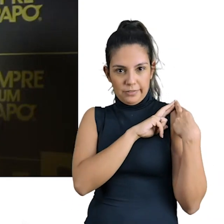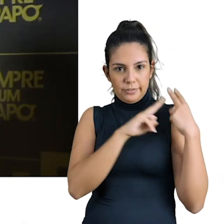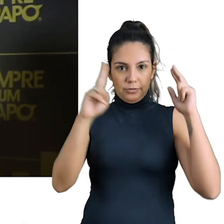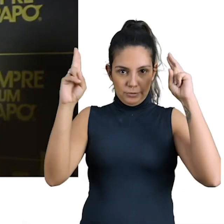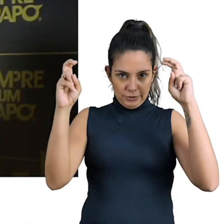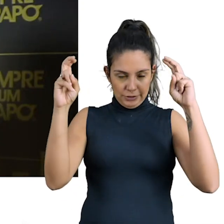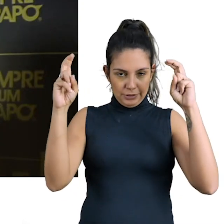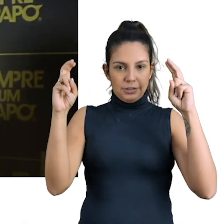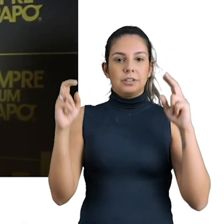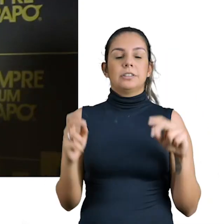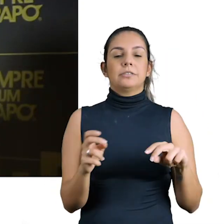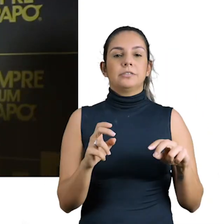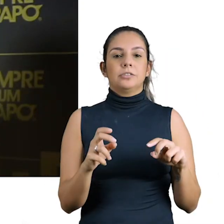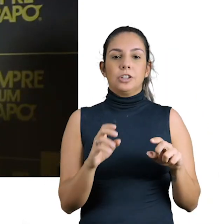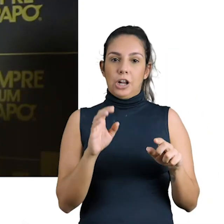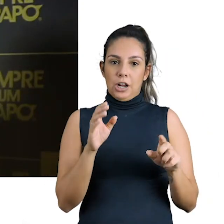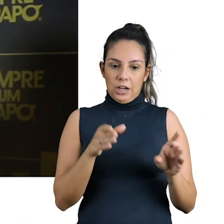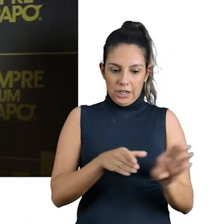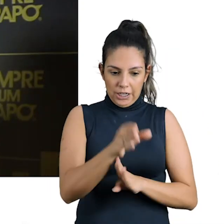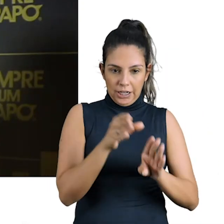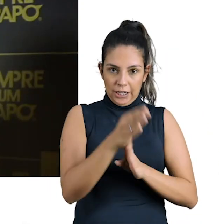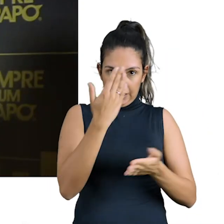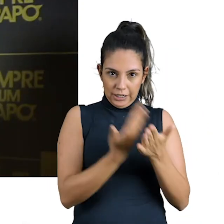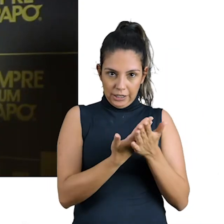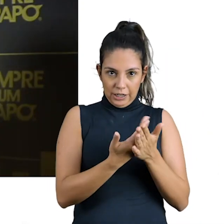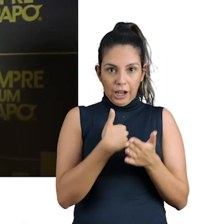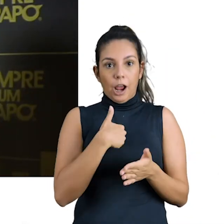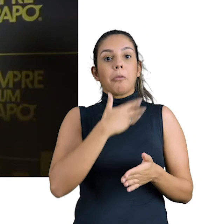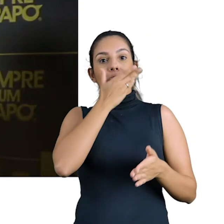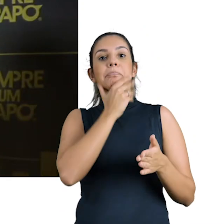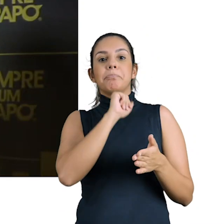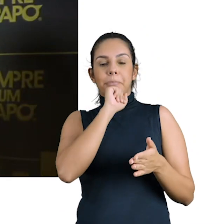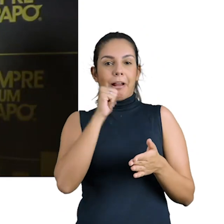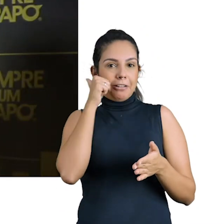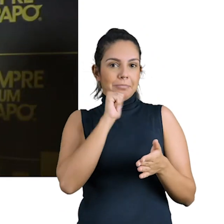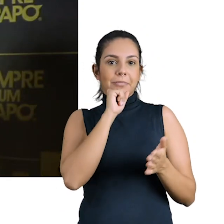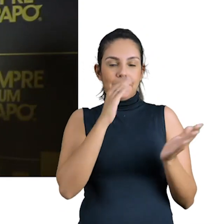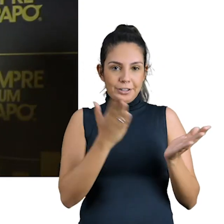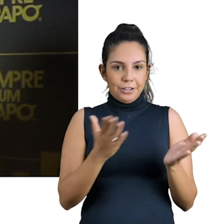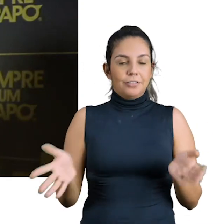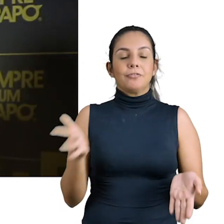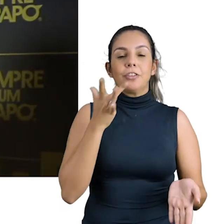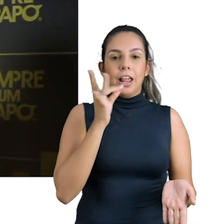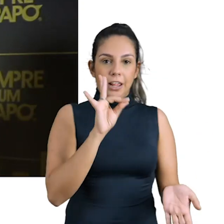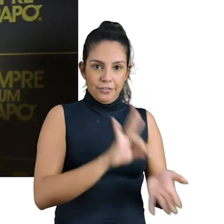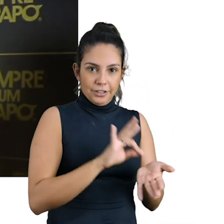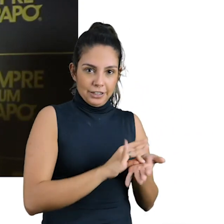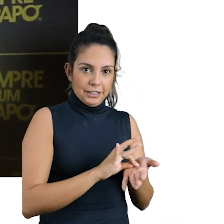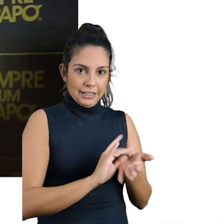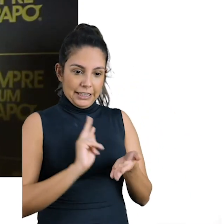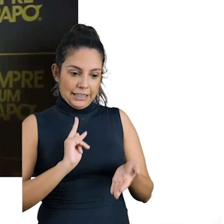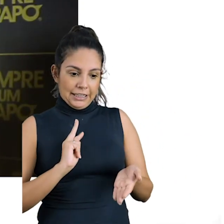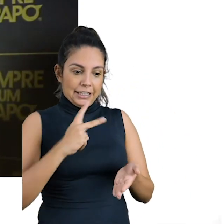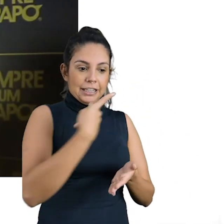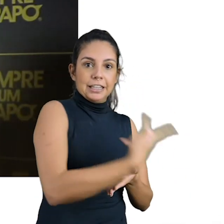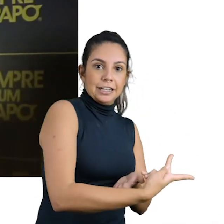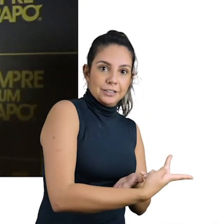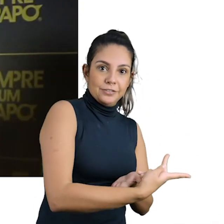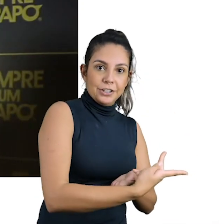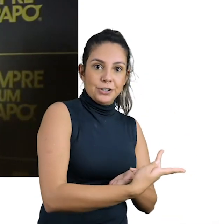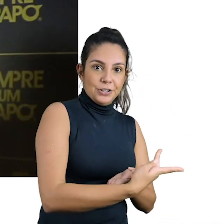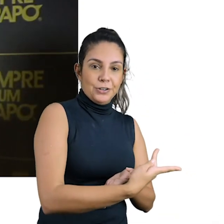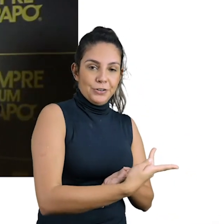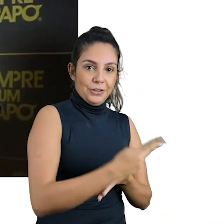aspas, pela condução da aula somos nós. Exatamente. Não tem jeito, transferiu para gente que não